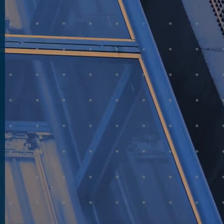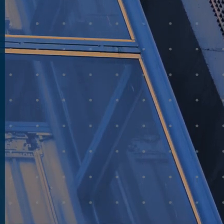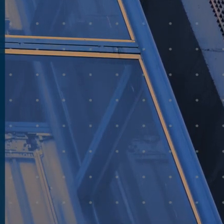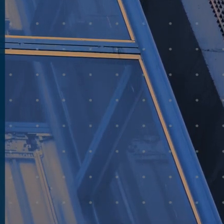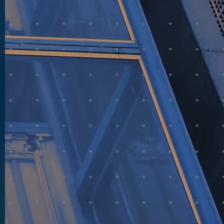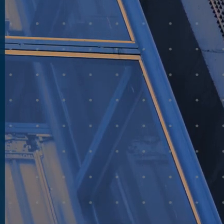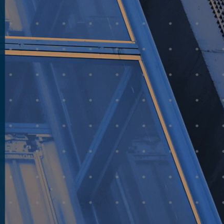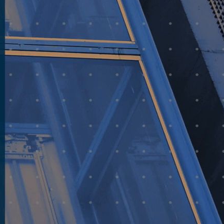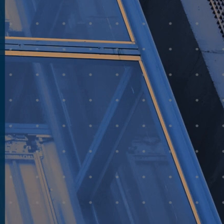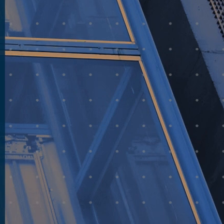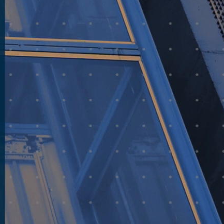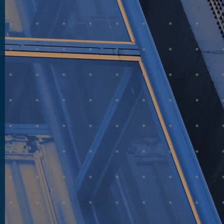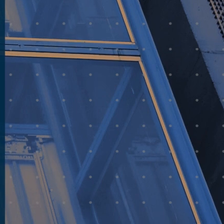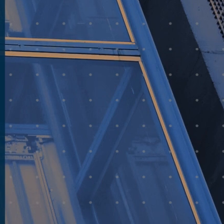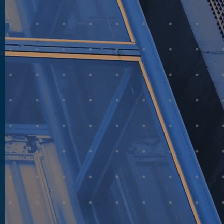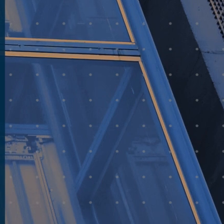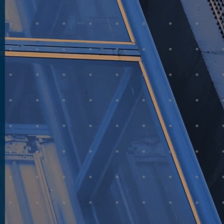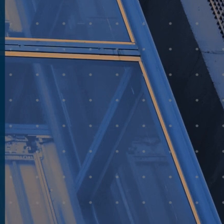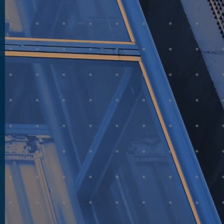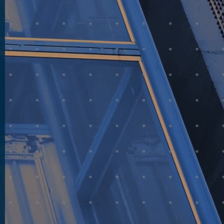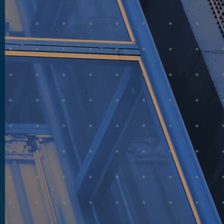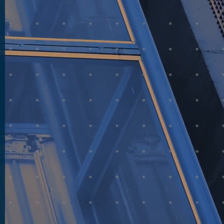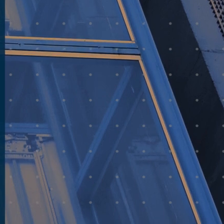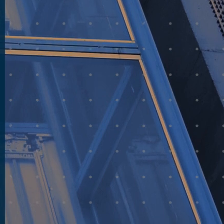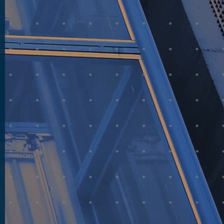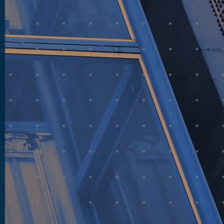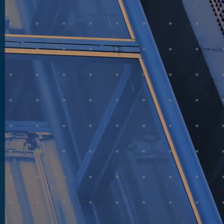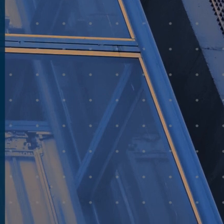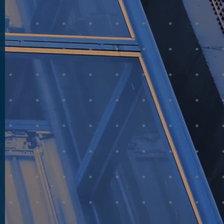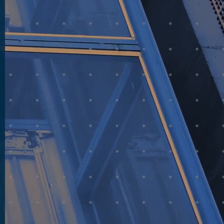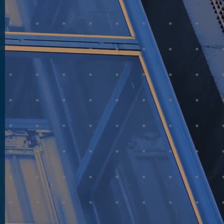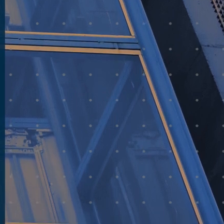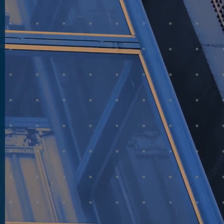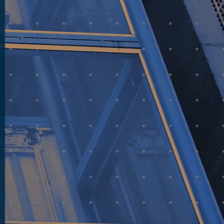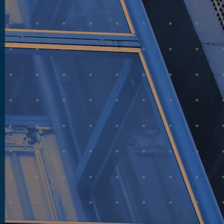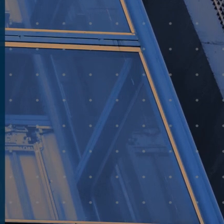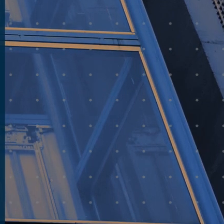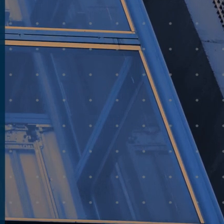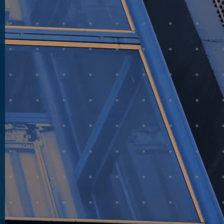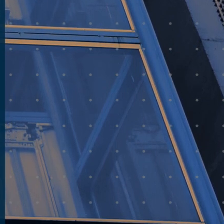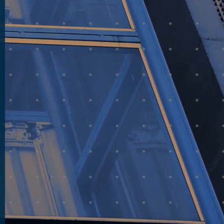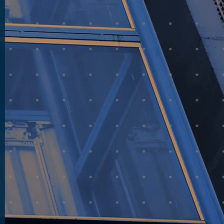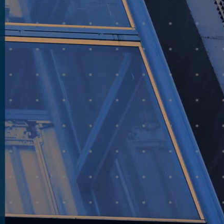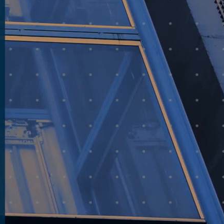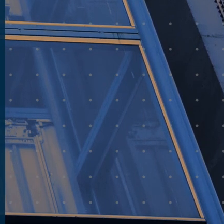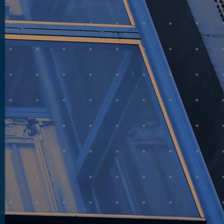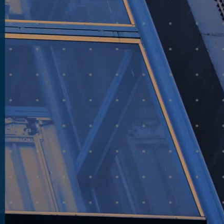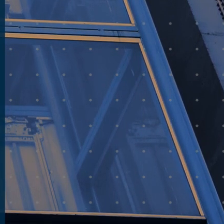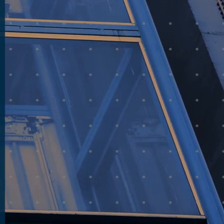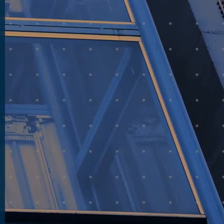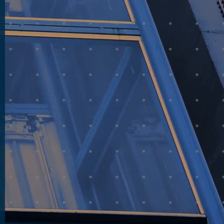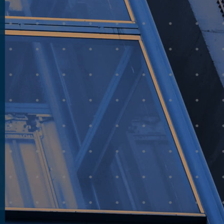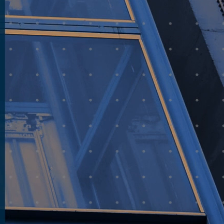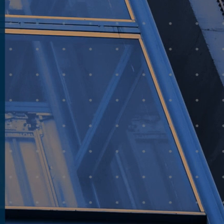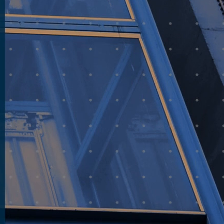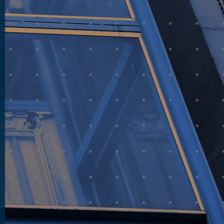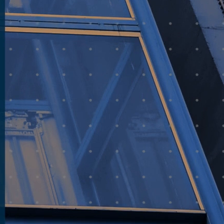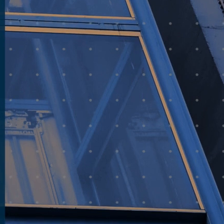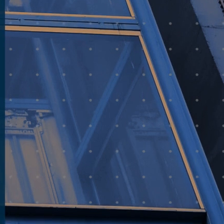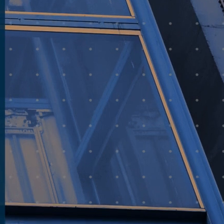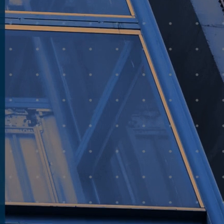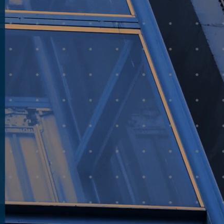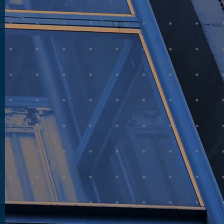analista de logística, analista de marketing, assistente de mídias sociais, atendente de mesa e lanchonete, atendente